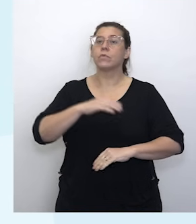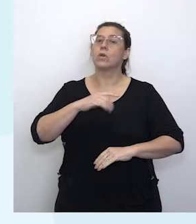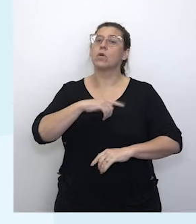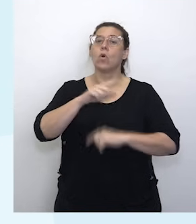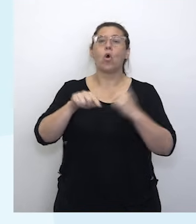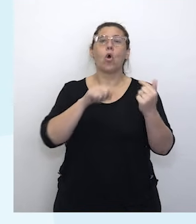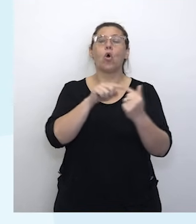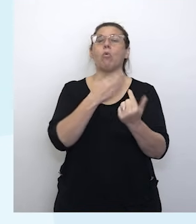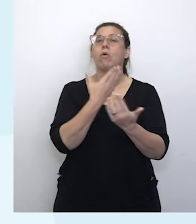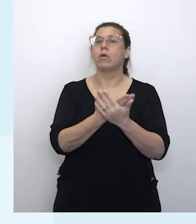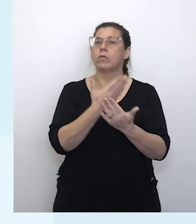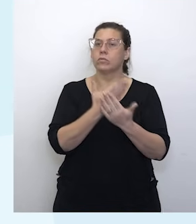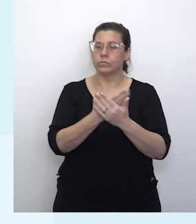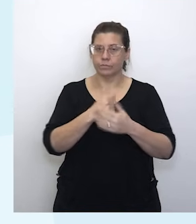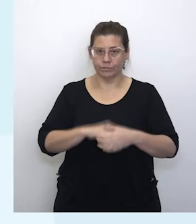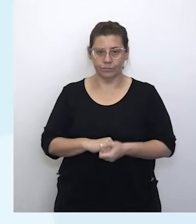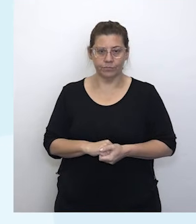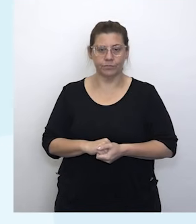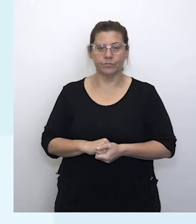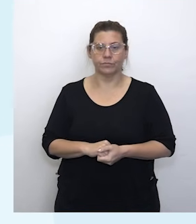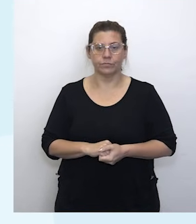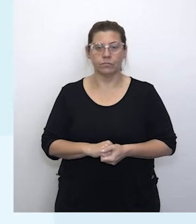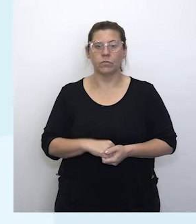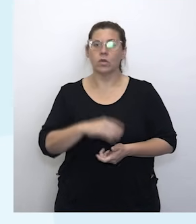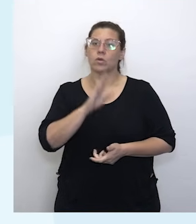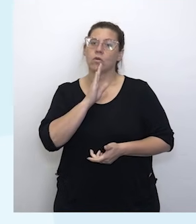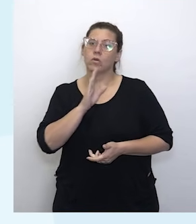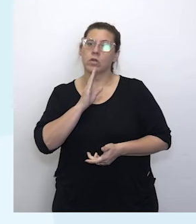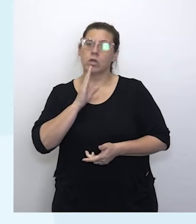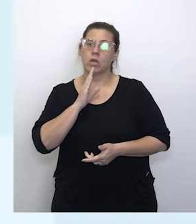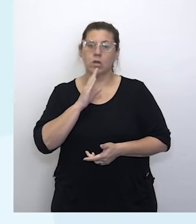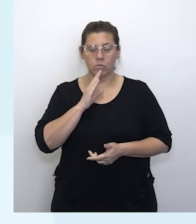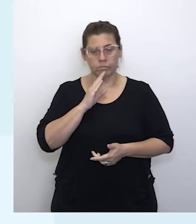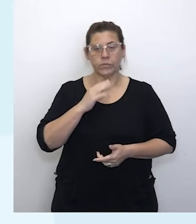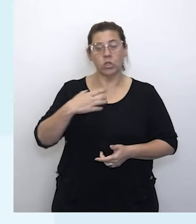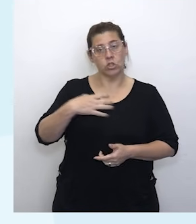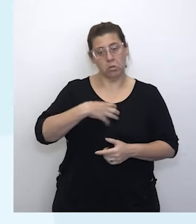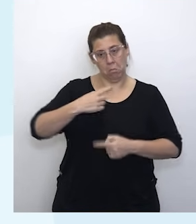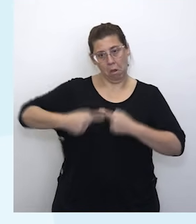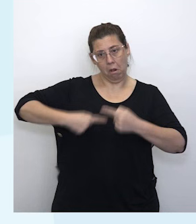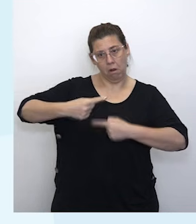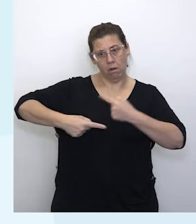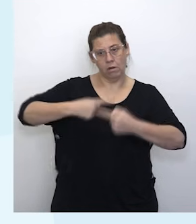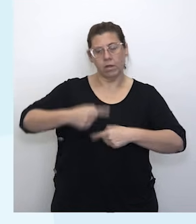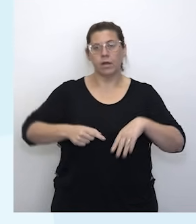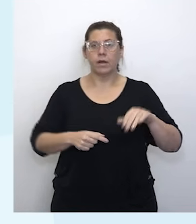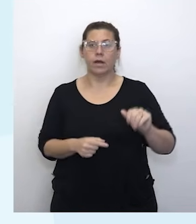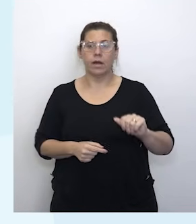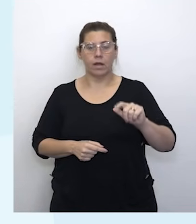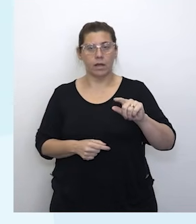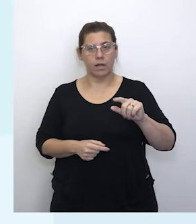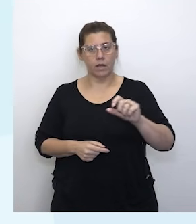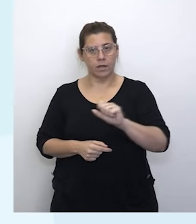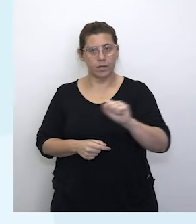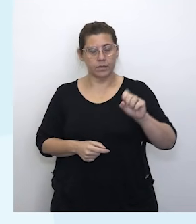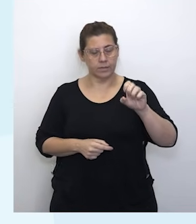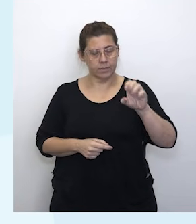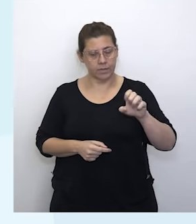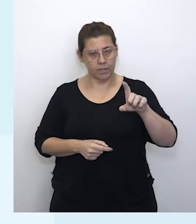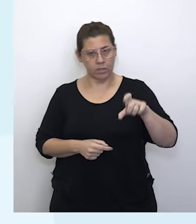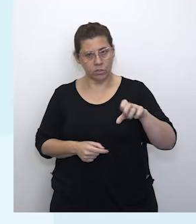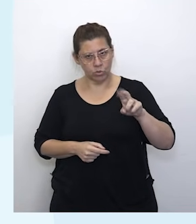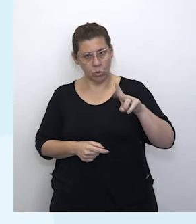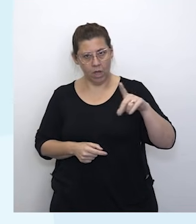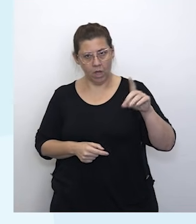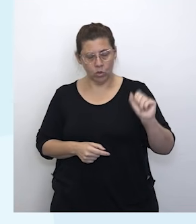né? Que eu já tô me atrapalhando aqui, ó. Então tá aí, conhecer diferentes processos reprodutivos assexuados em diferentes grupos de